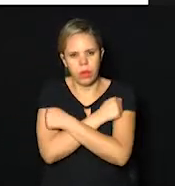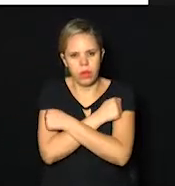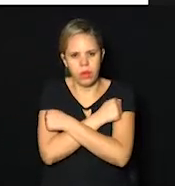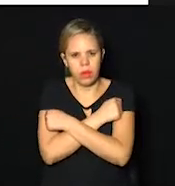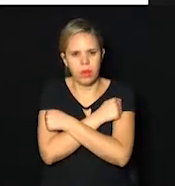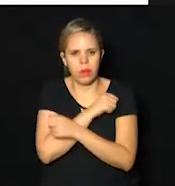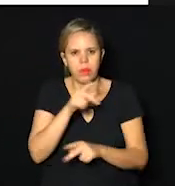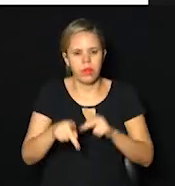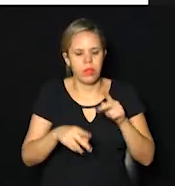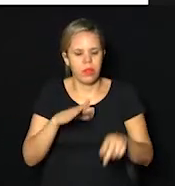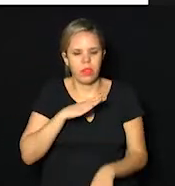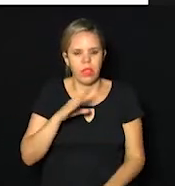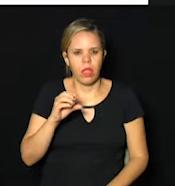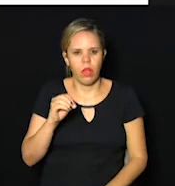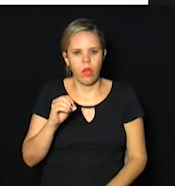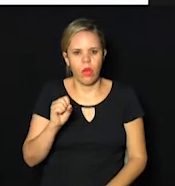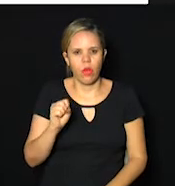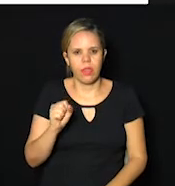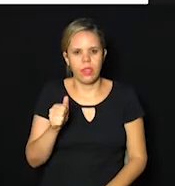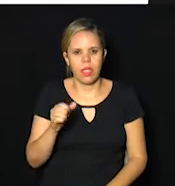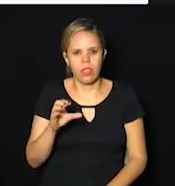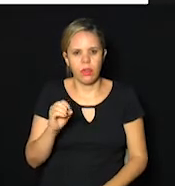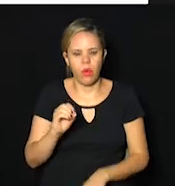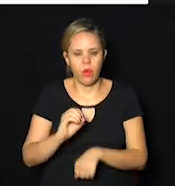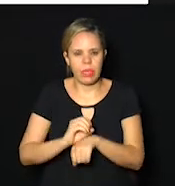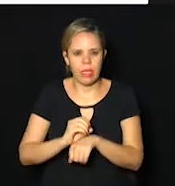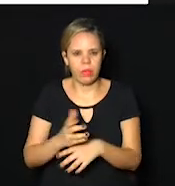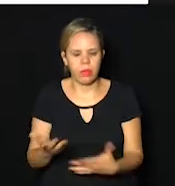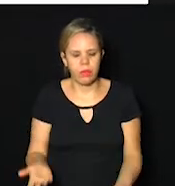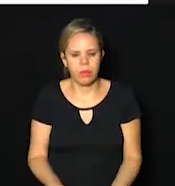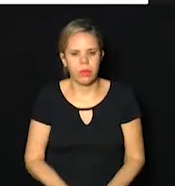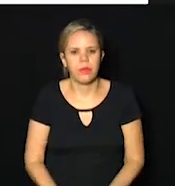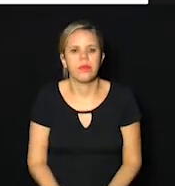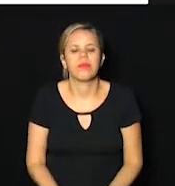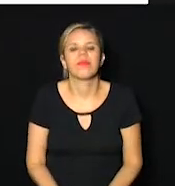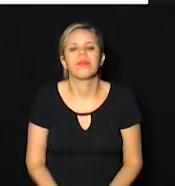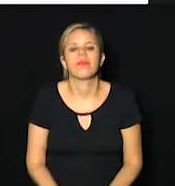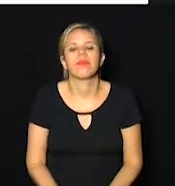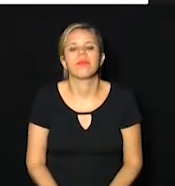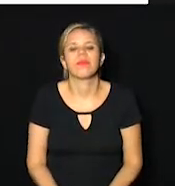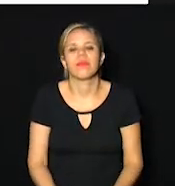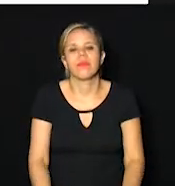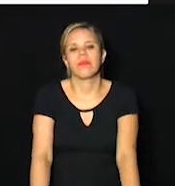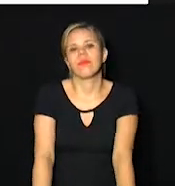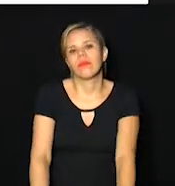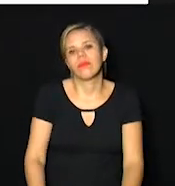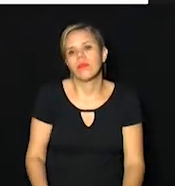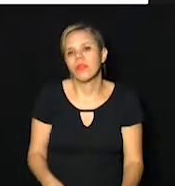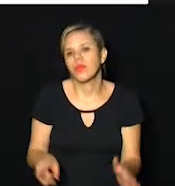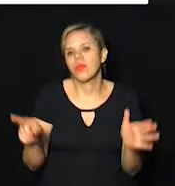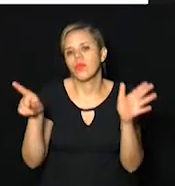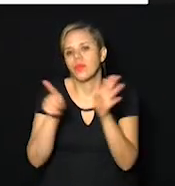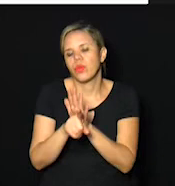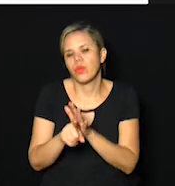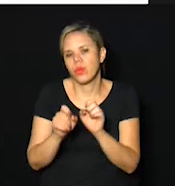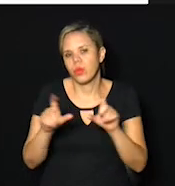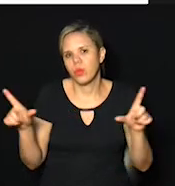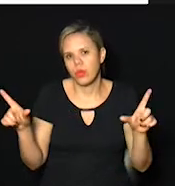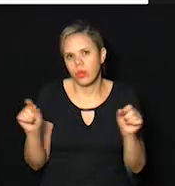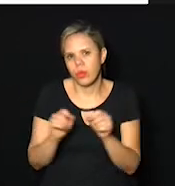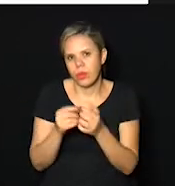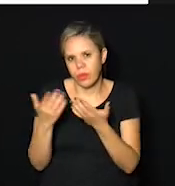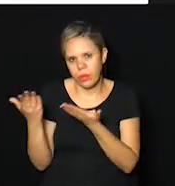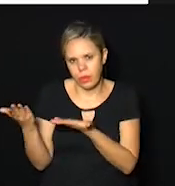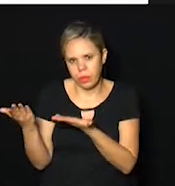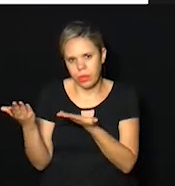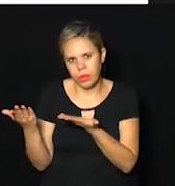Osasco. O fato é que tem essa pergunta que eu faço nessa tela que está aí, e eu